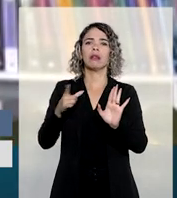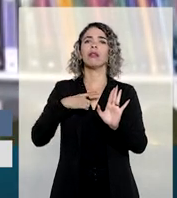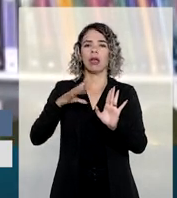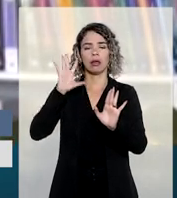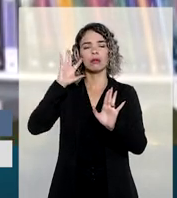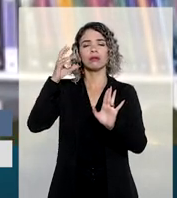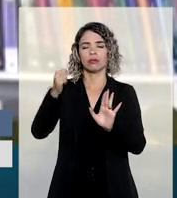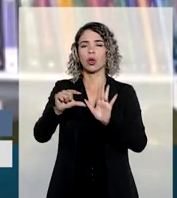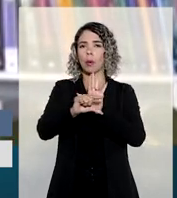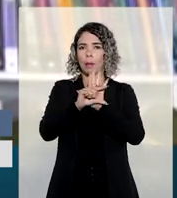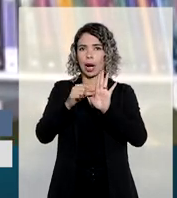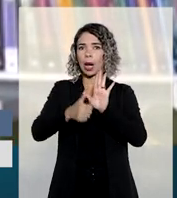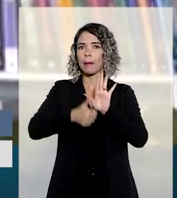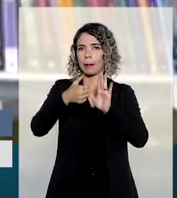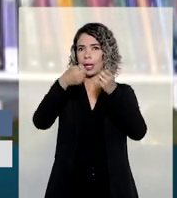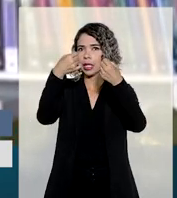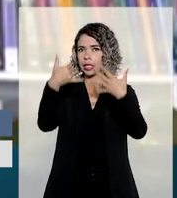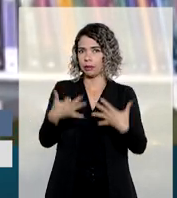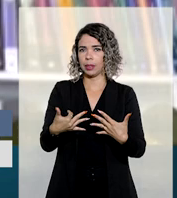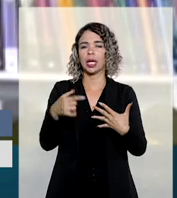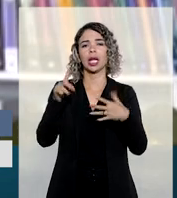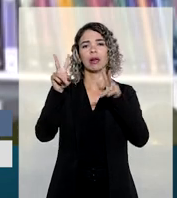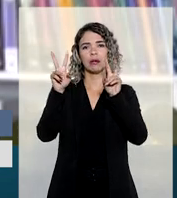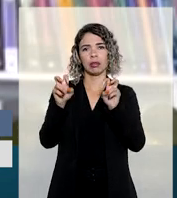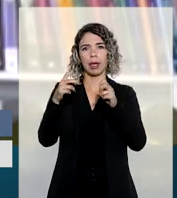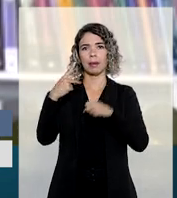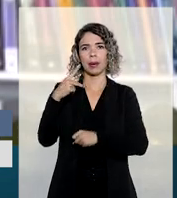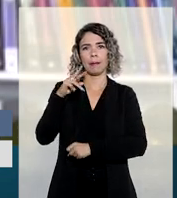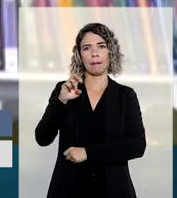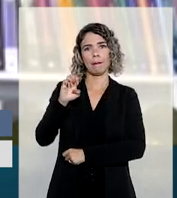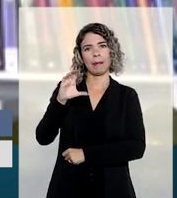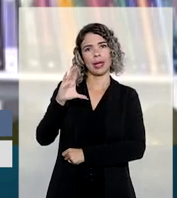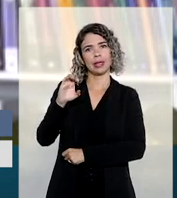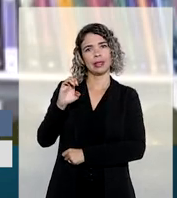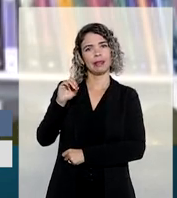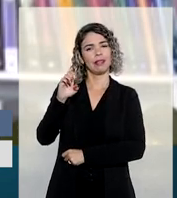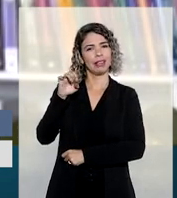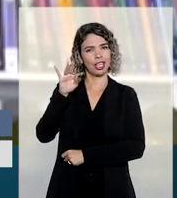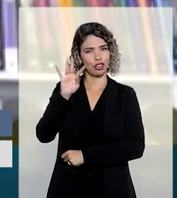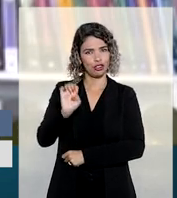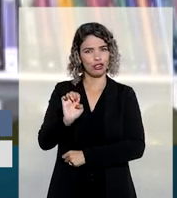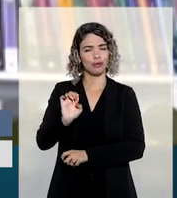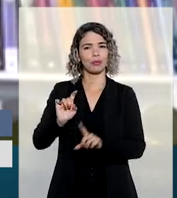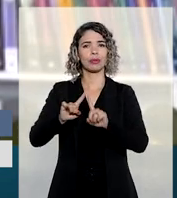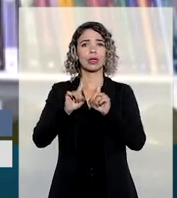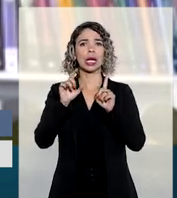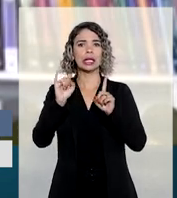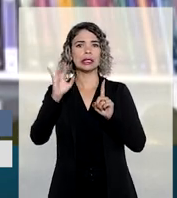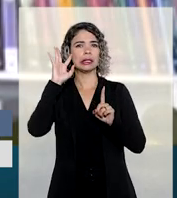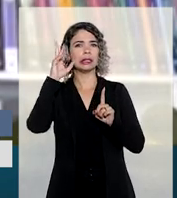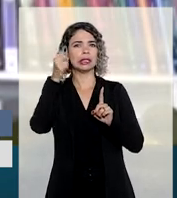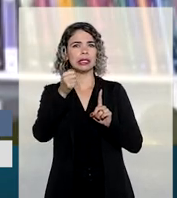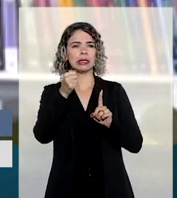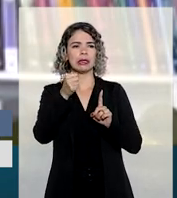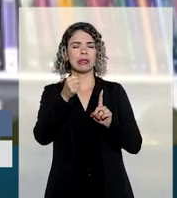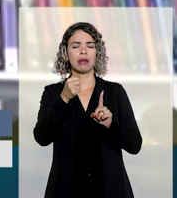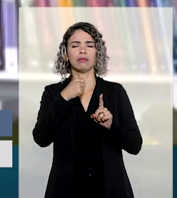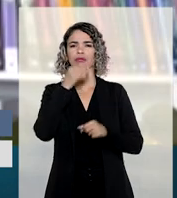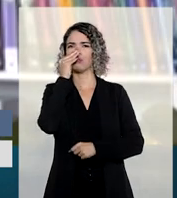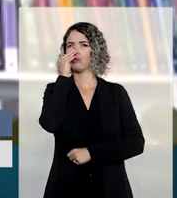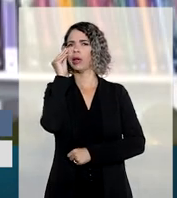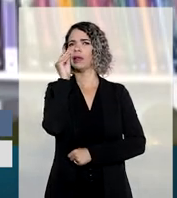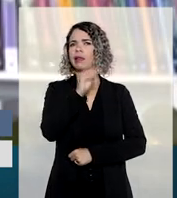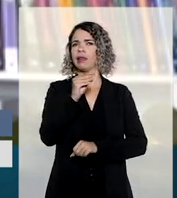Enfim, tem algumas disposições bem importantes lá nesse parágrafo primeiro a respeito disso, né? É sempre, portanto, que uma